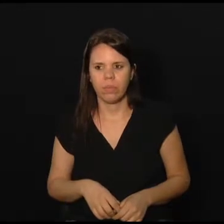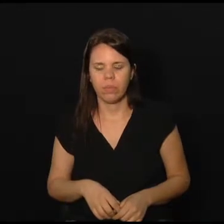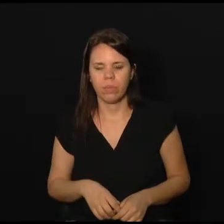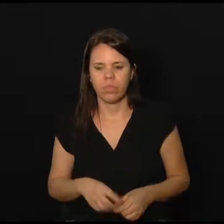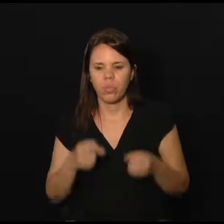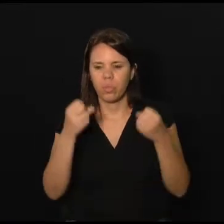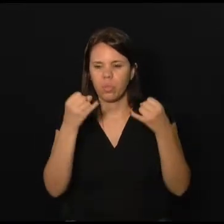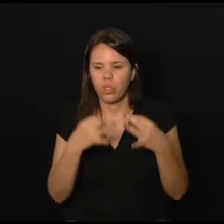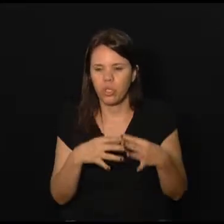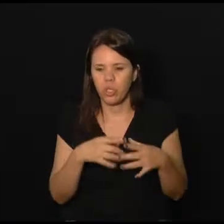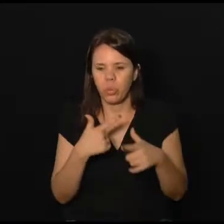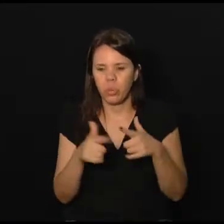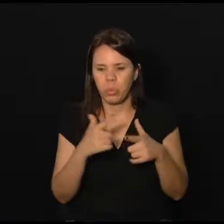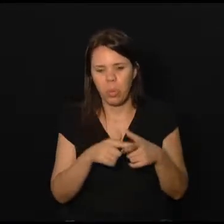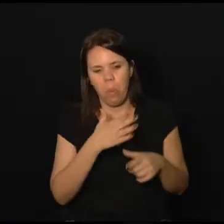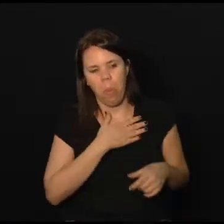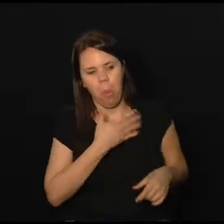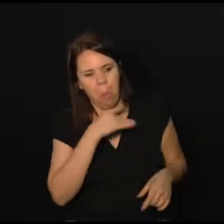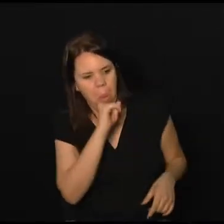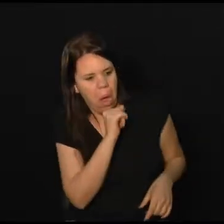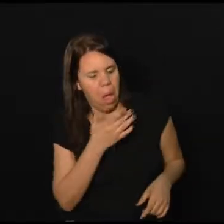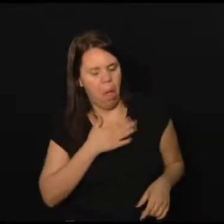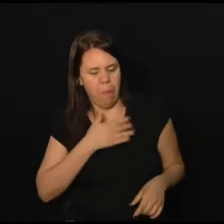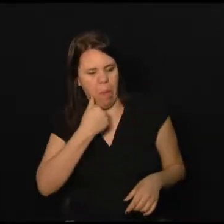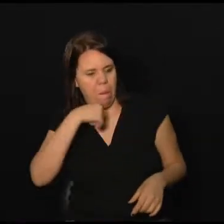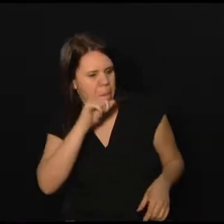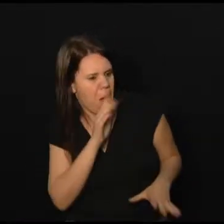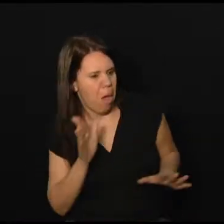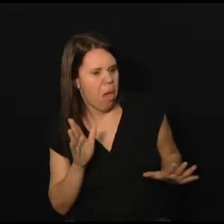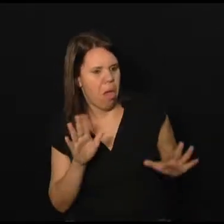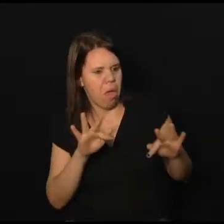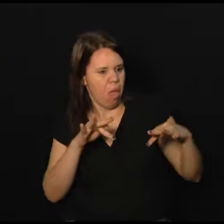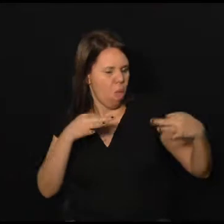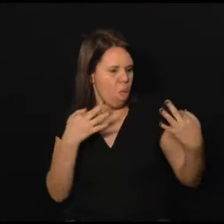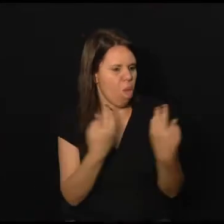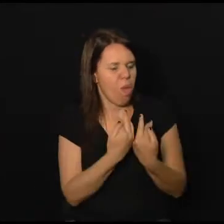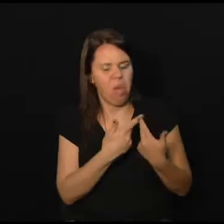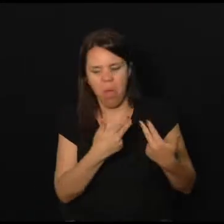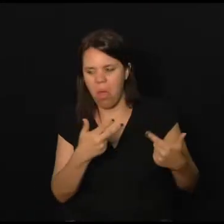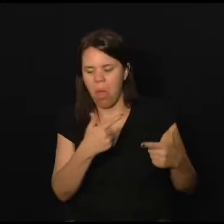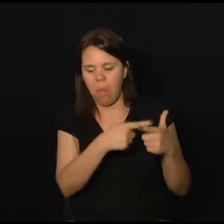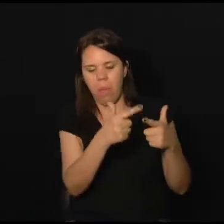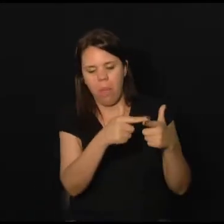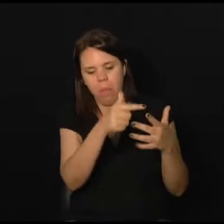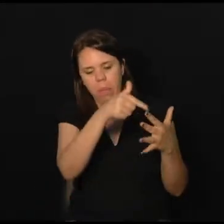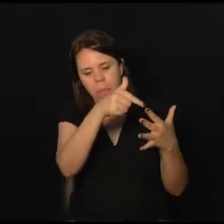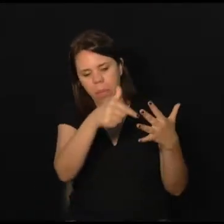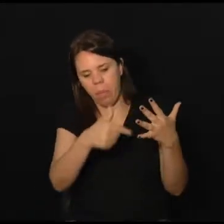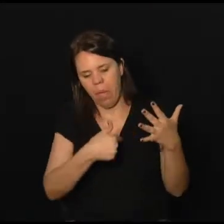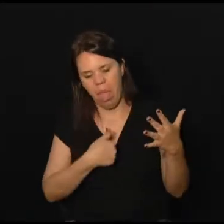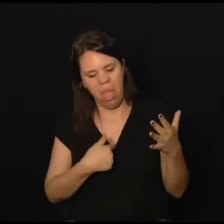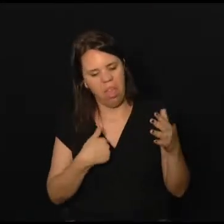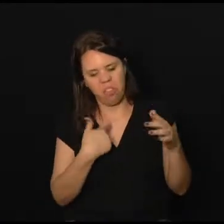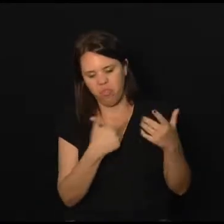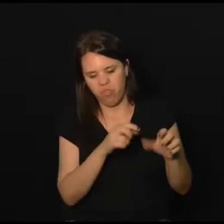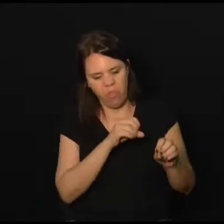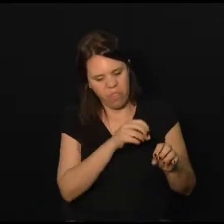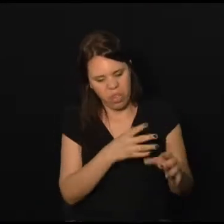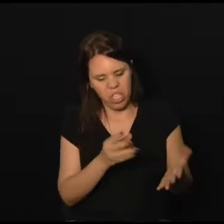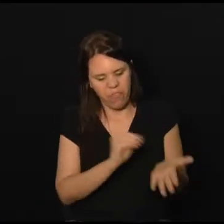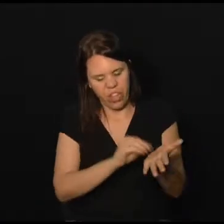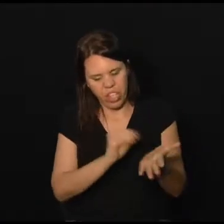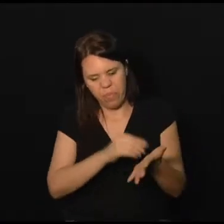o problema é sempre meu pai, é sempre minha mãe, é sempre a circunstância, porque eu não fui bem criado, porque eu tive falta